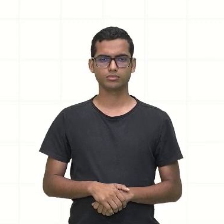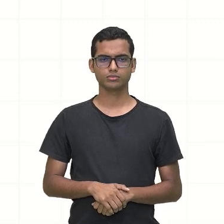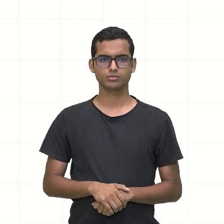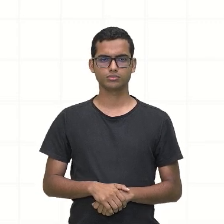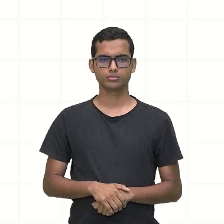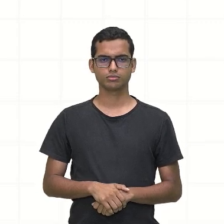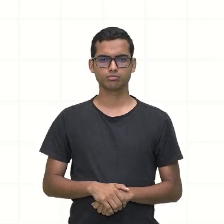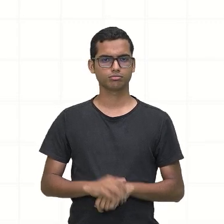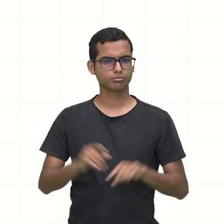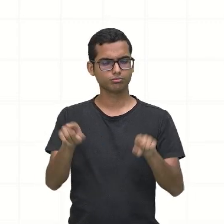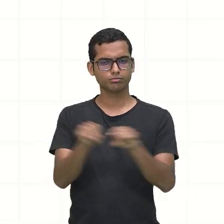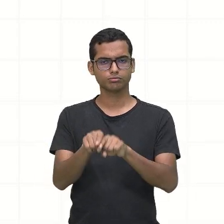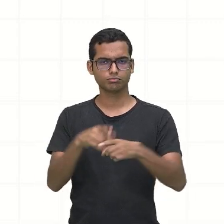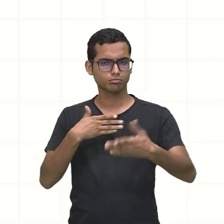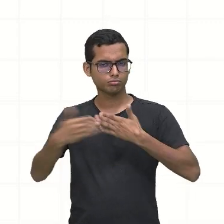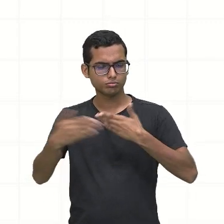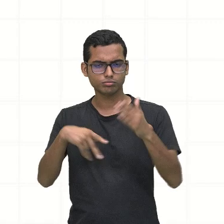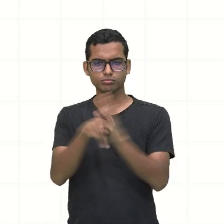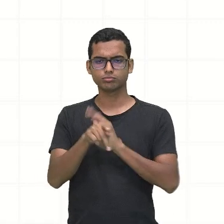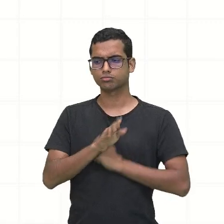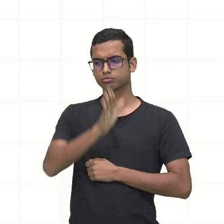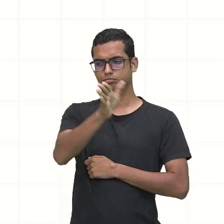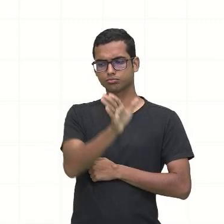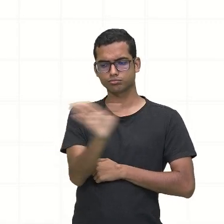indefinidamente em todas as direções.